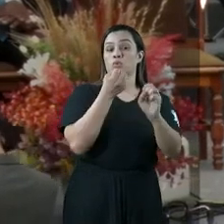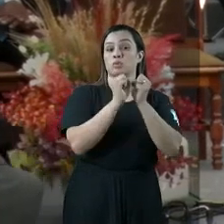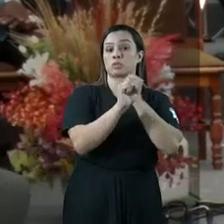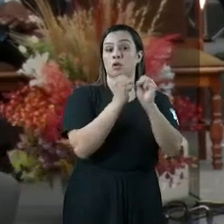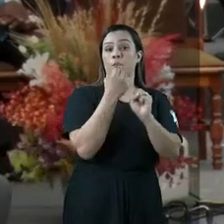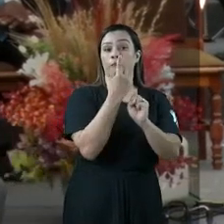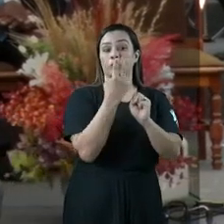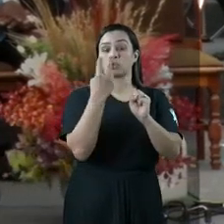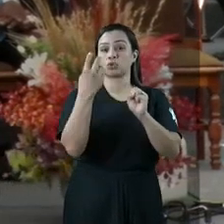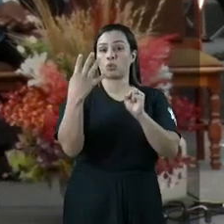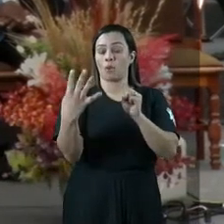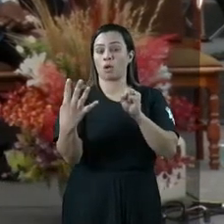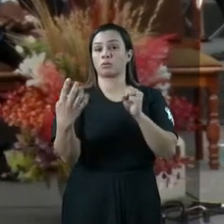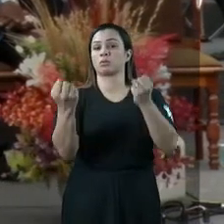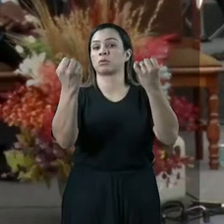pela ótica